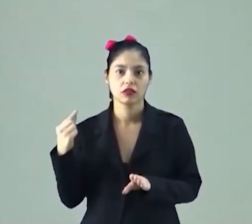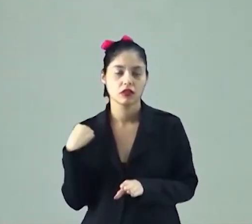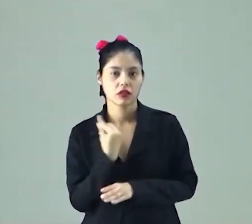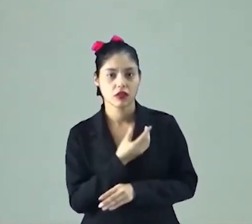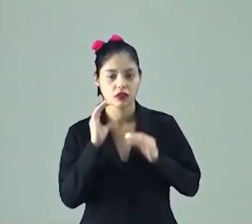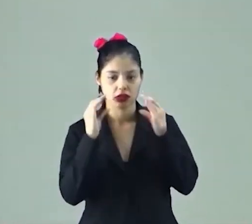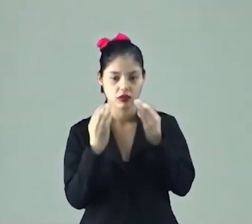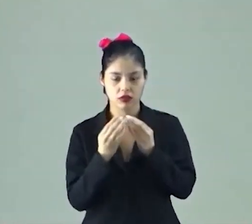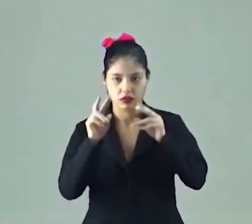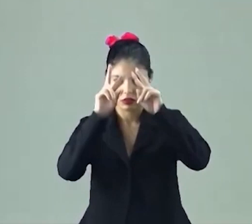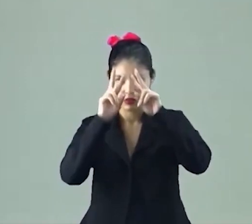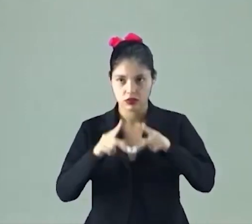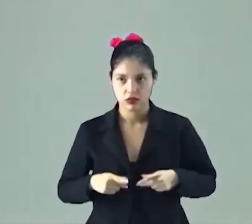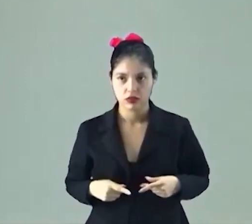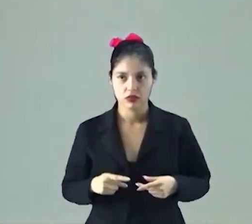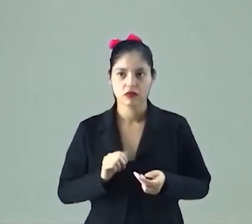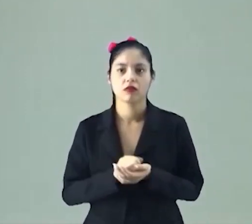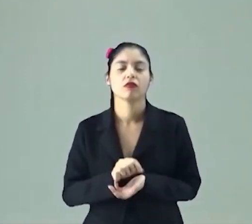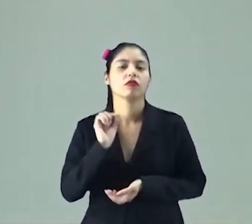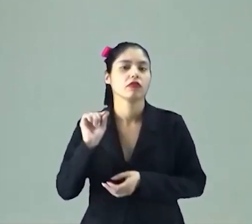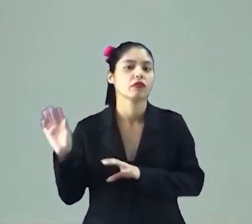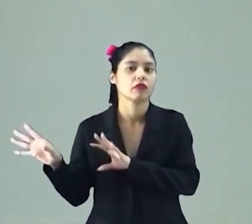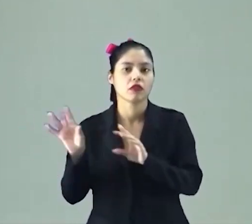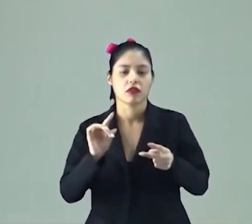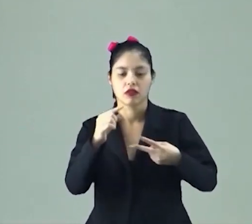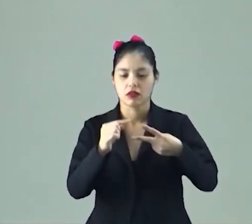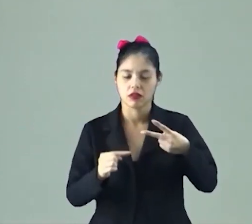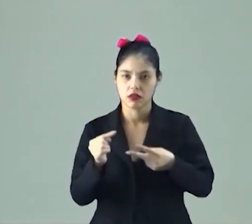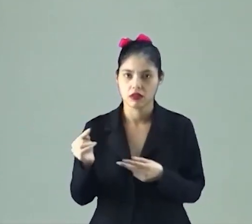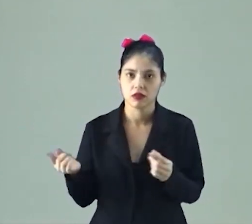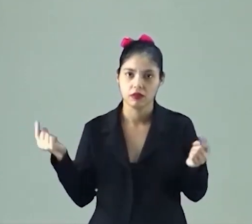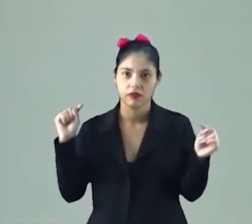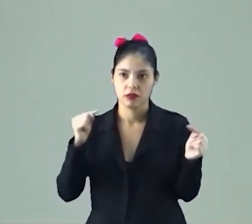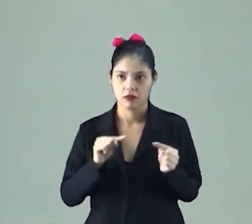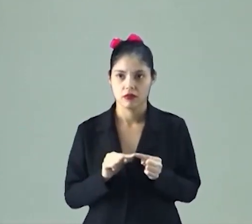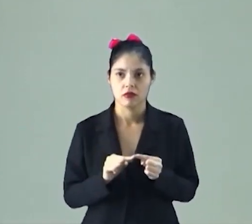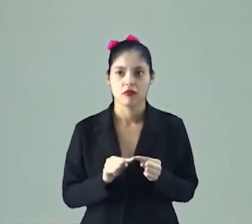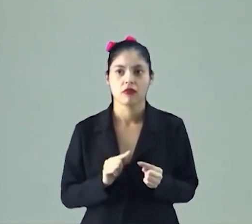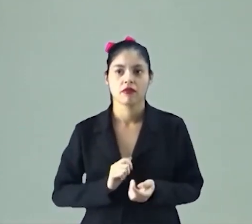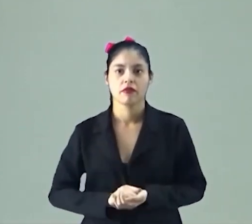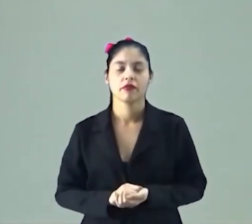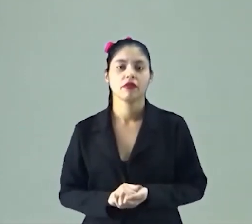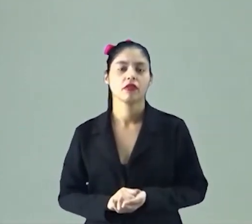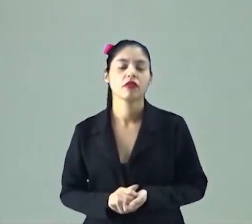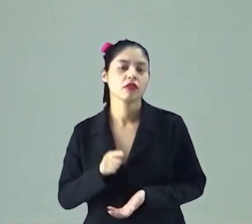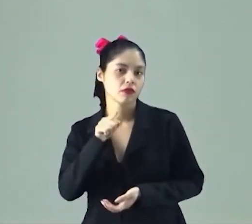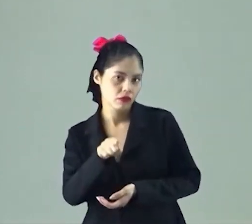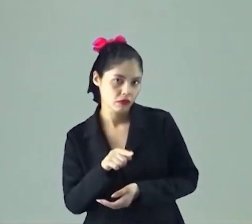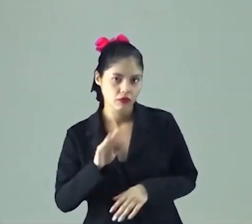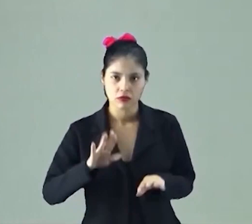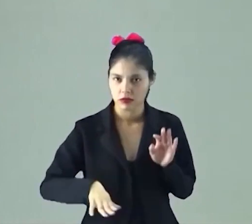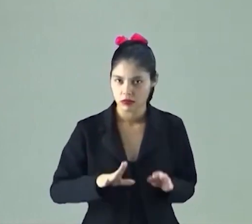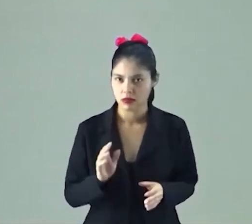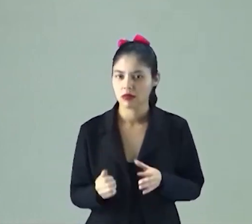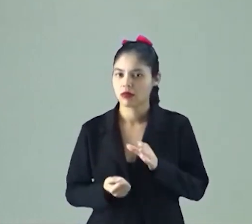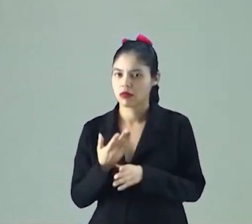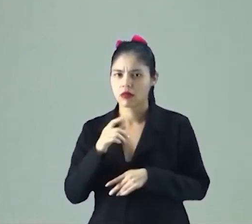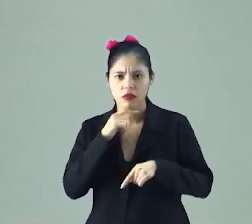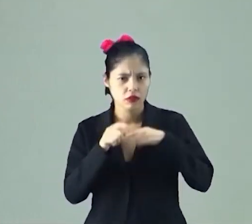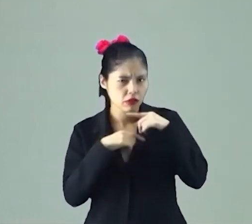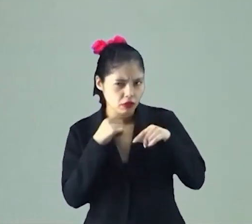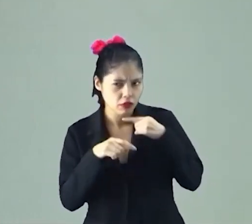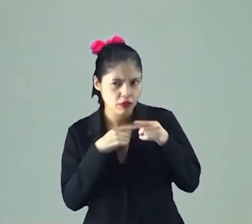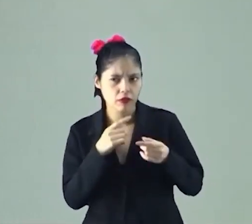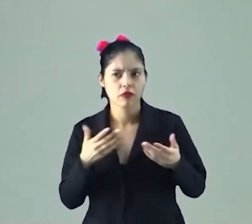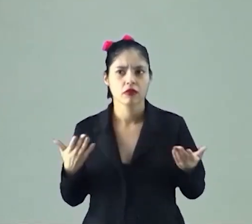seres humanos. E o que vai trazer esses dois seres para perto, né? Então, é isso que às vezes gera